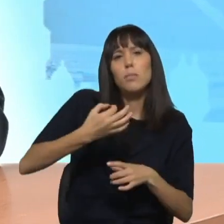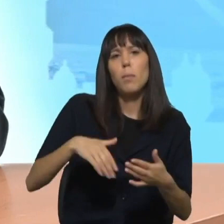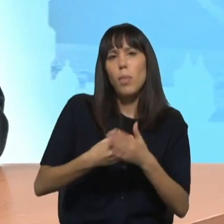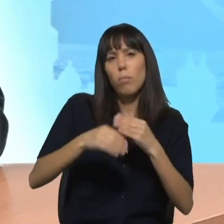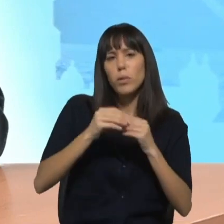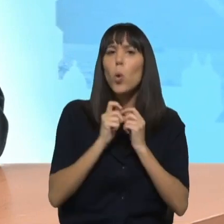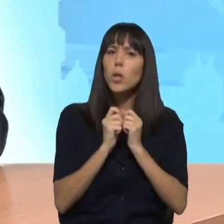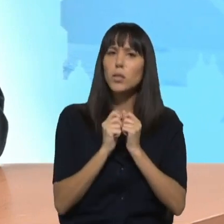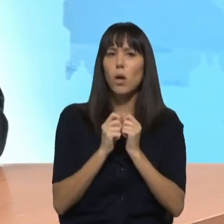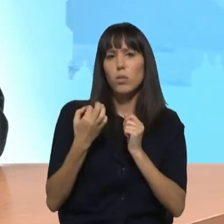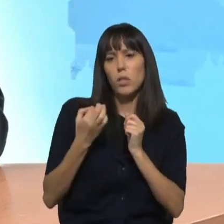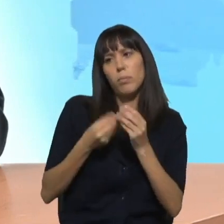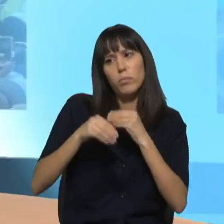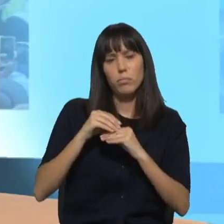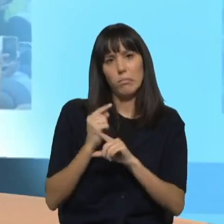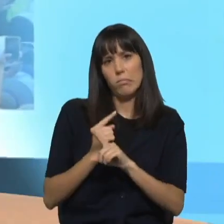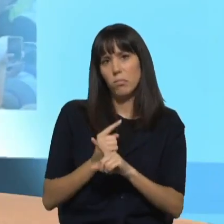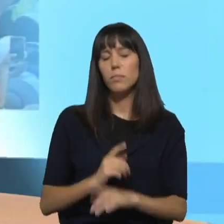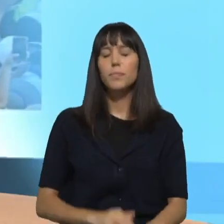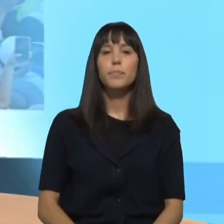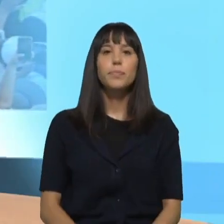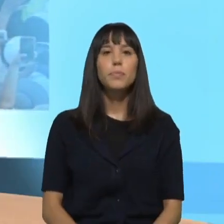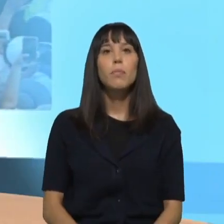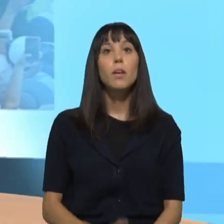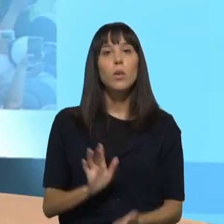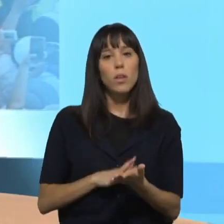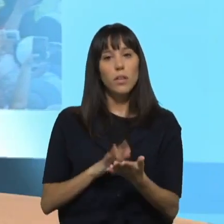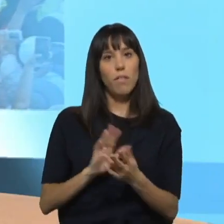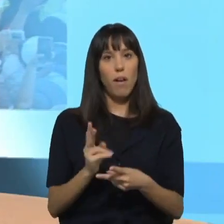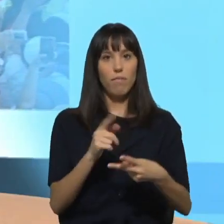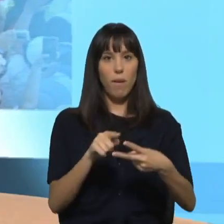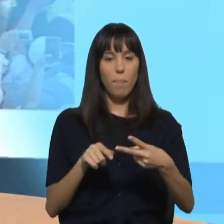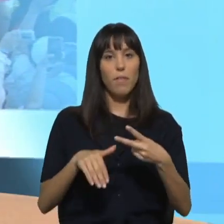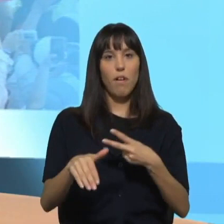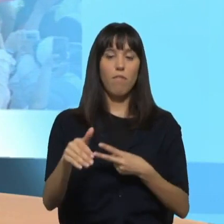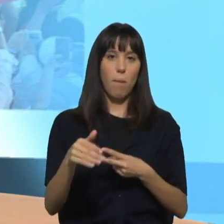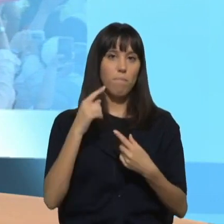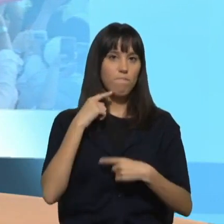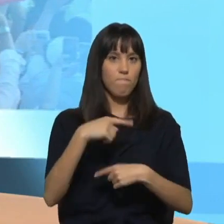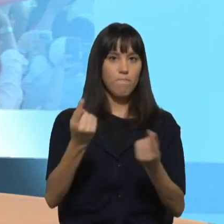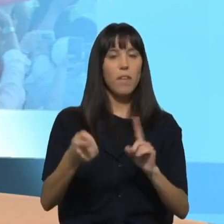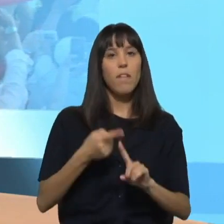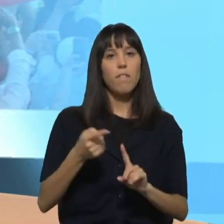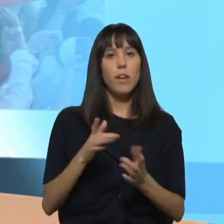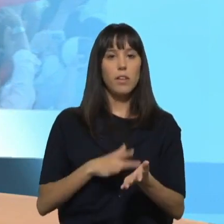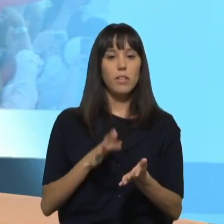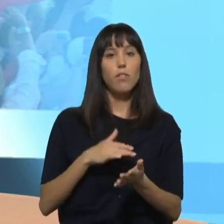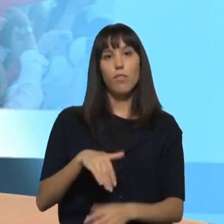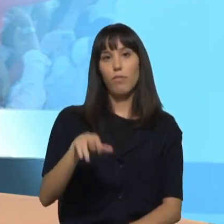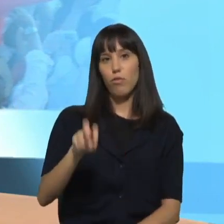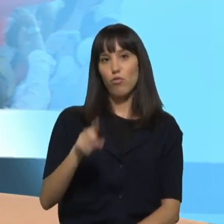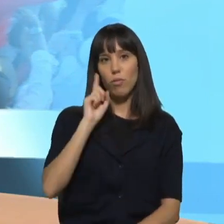oração. Estes 2 volumes serão apresentados na Feira do Livro, neste dia 10 de